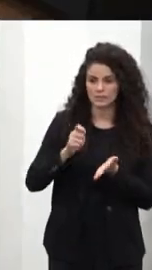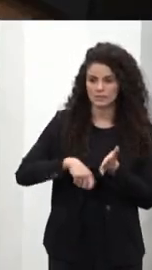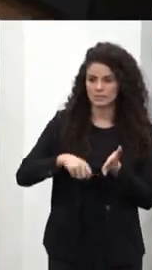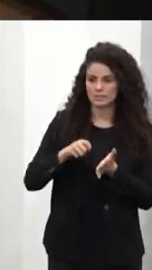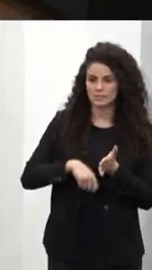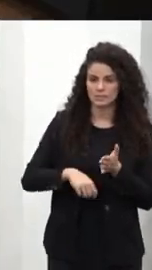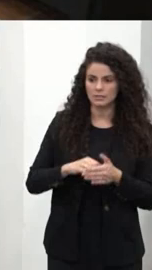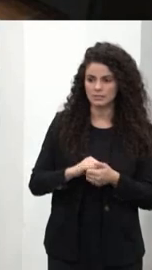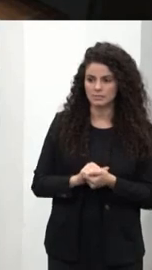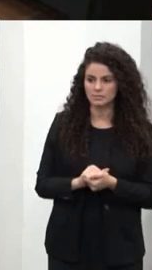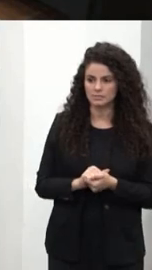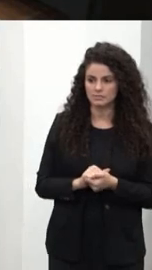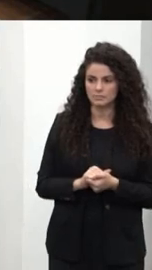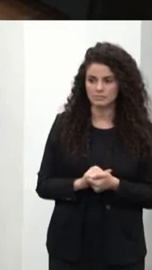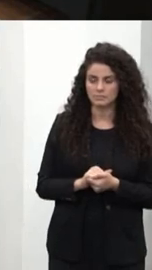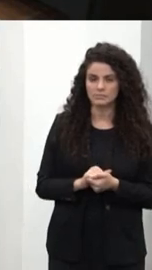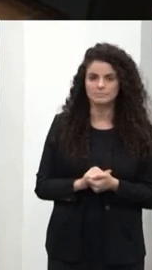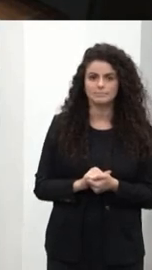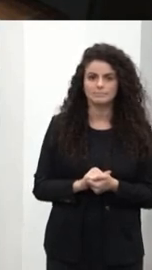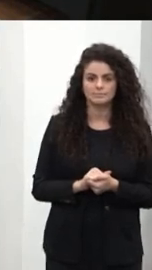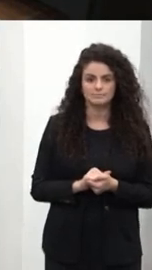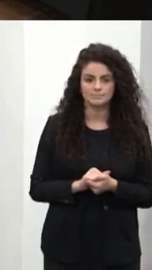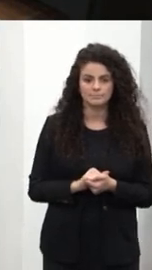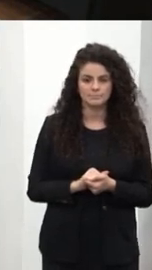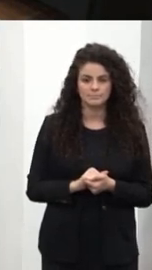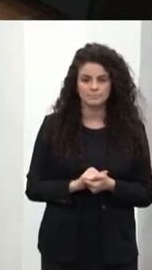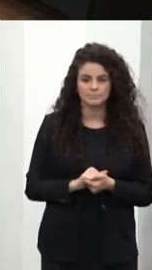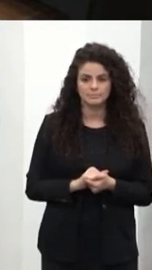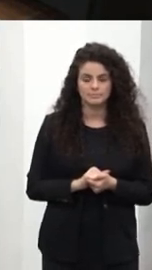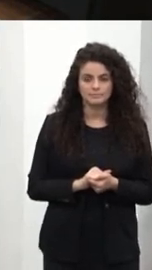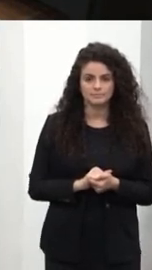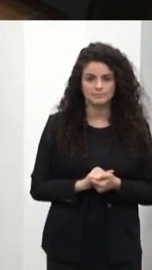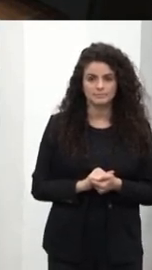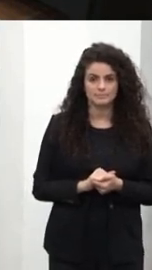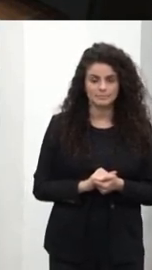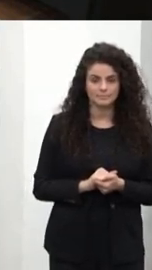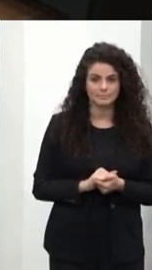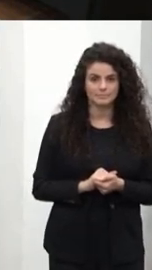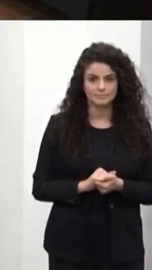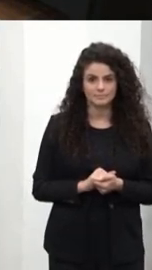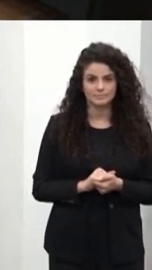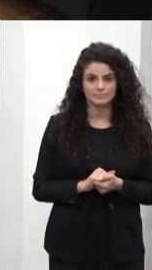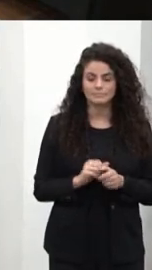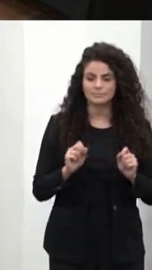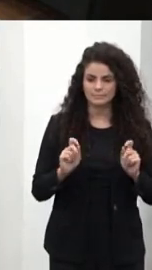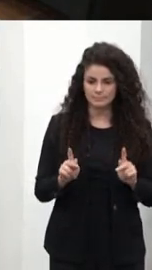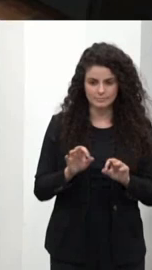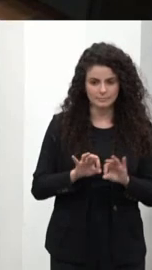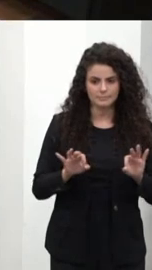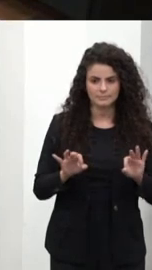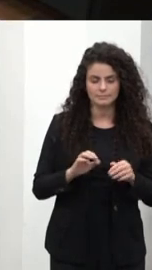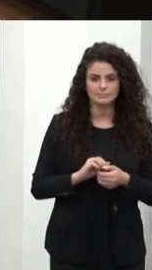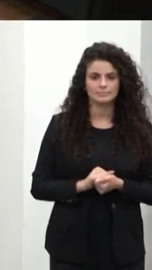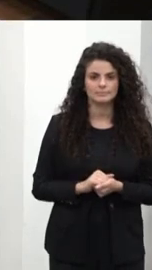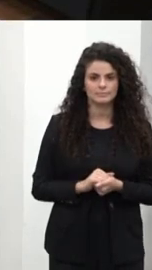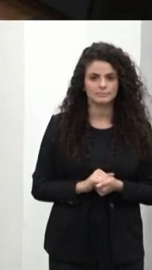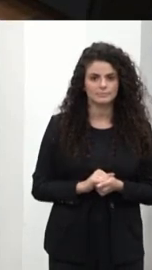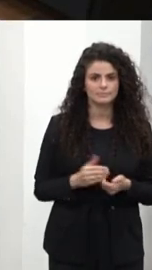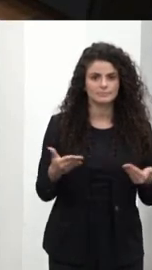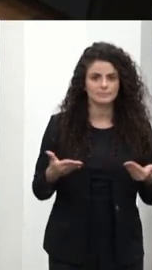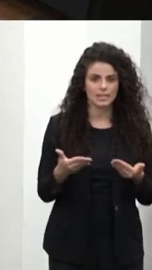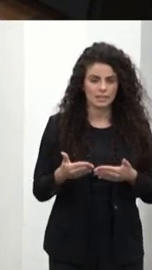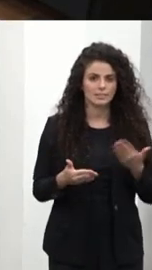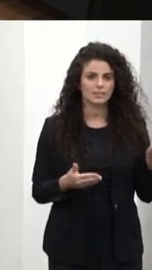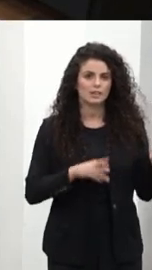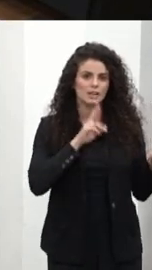por favor isso isso agora eu passo para o